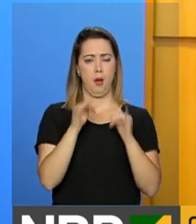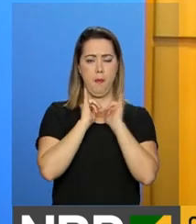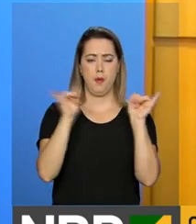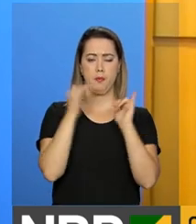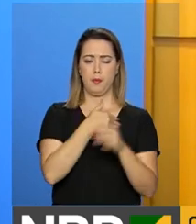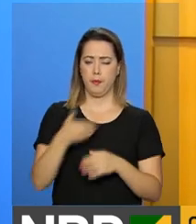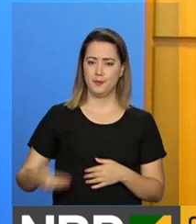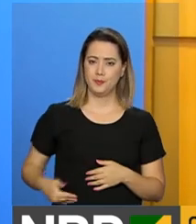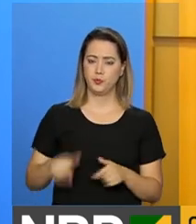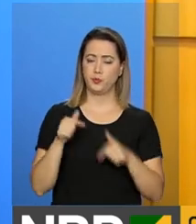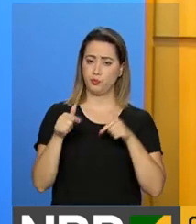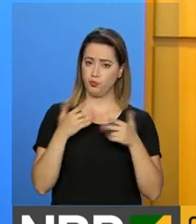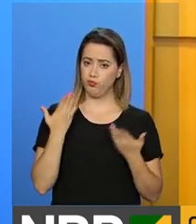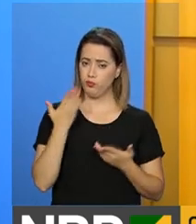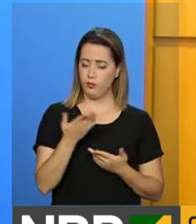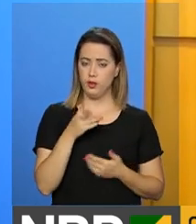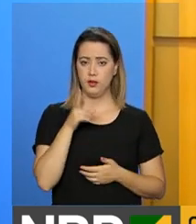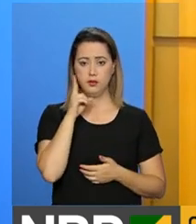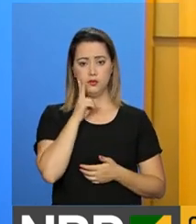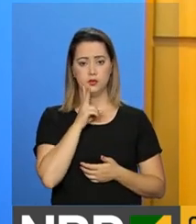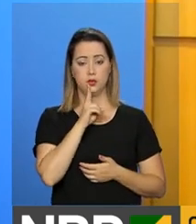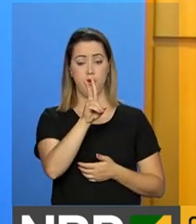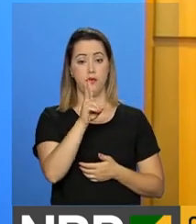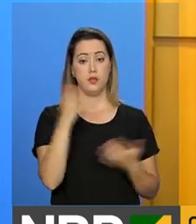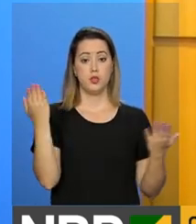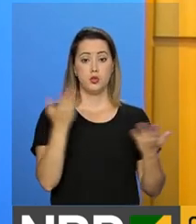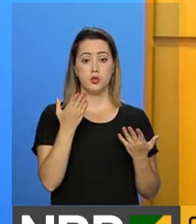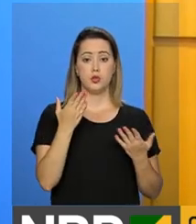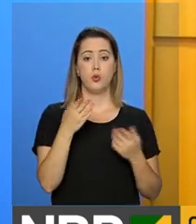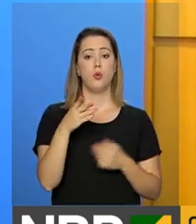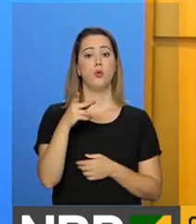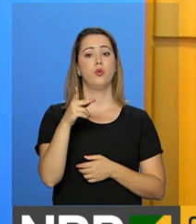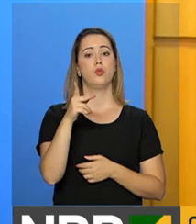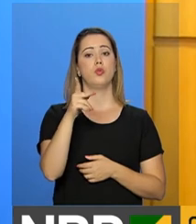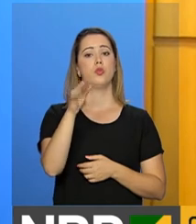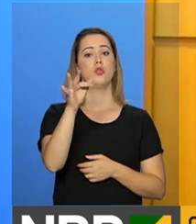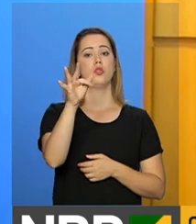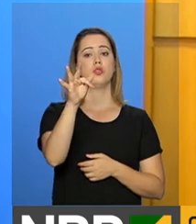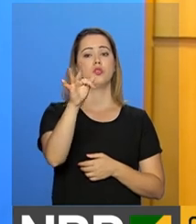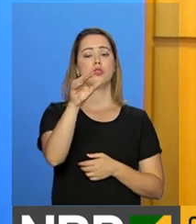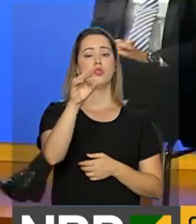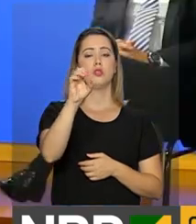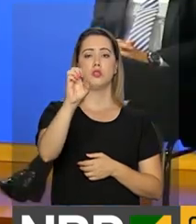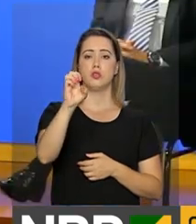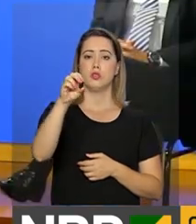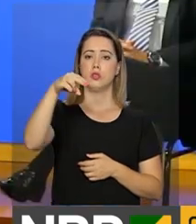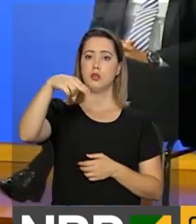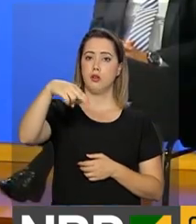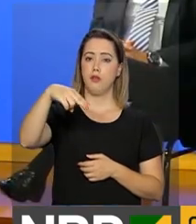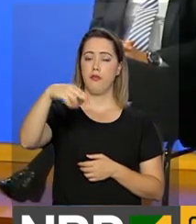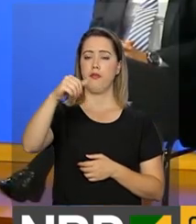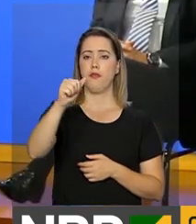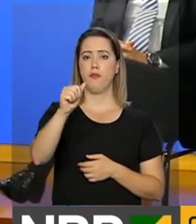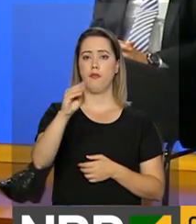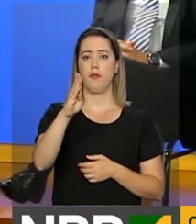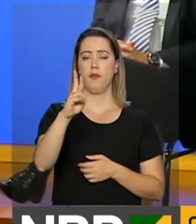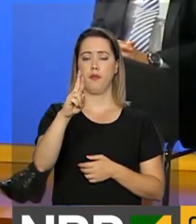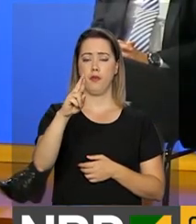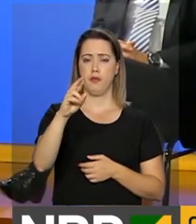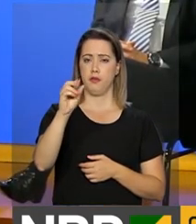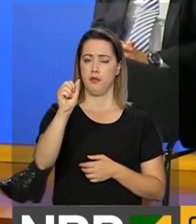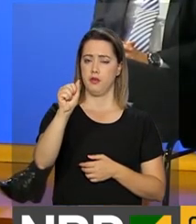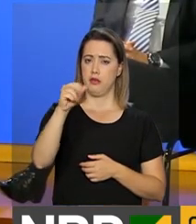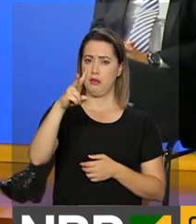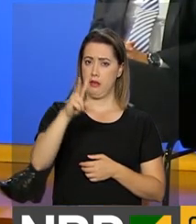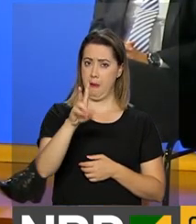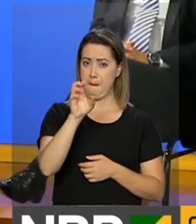seguinte. Vejam, hoje, na FenaBrave, eu recebi as informações, a produção de veículos automotivos cresceu enormemente.